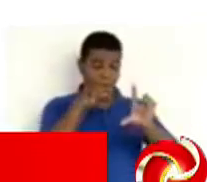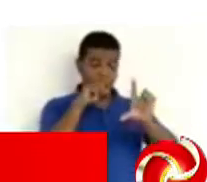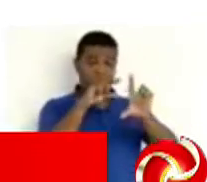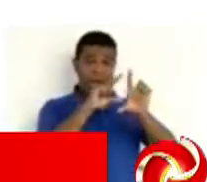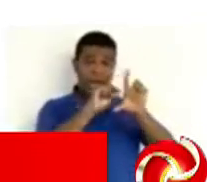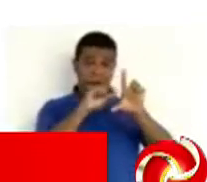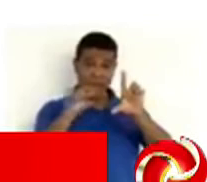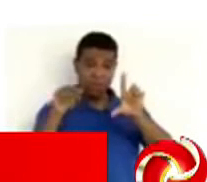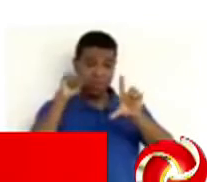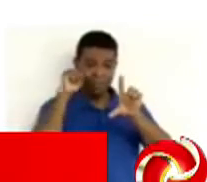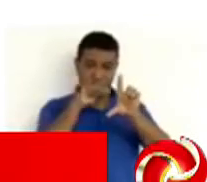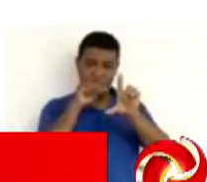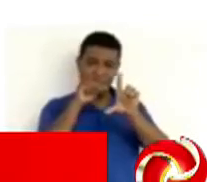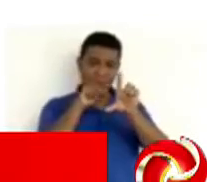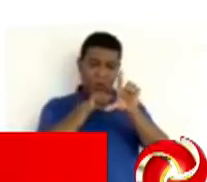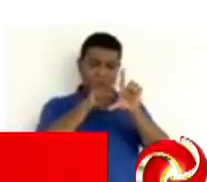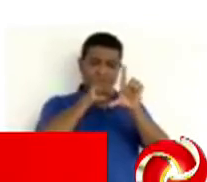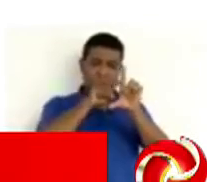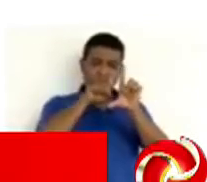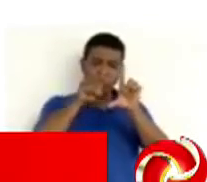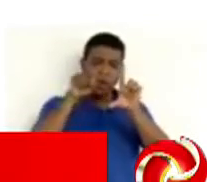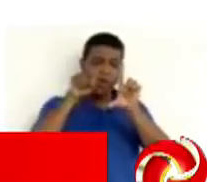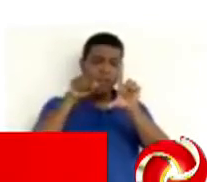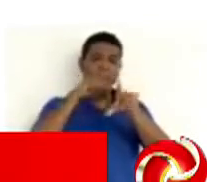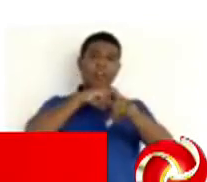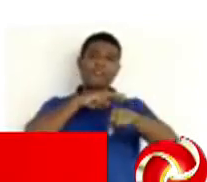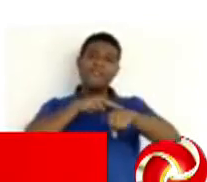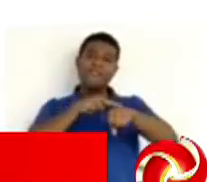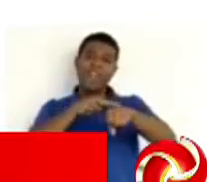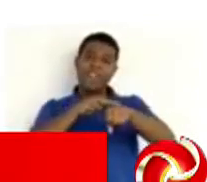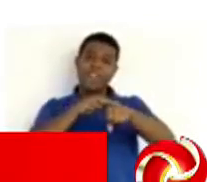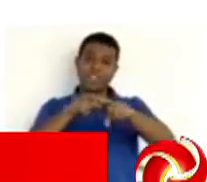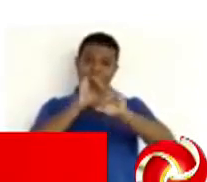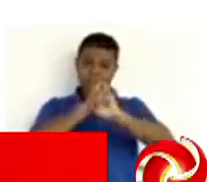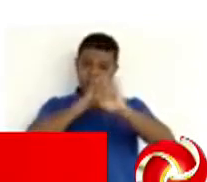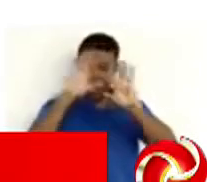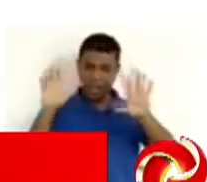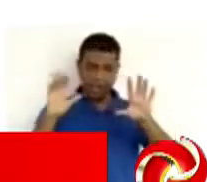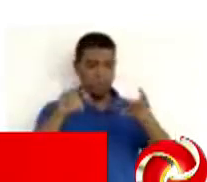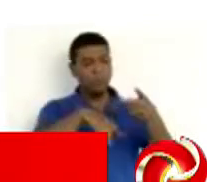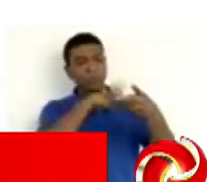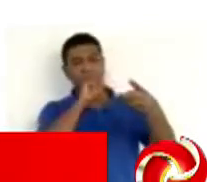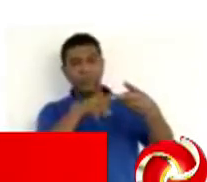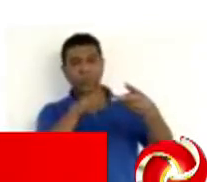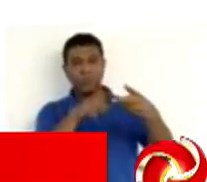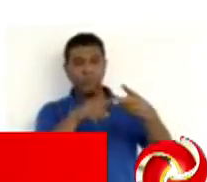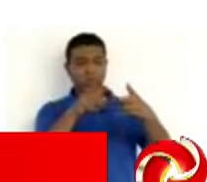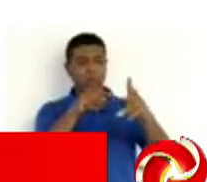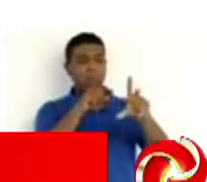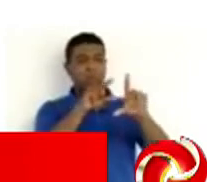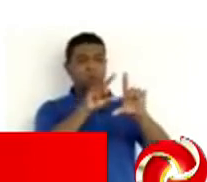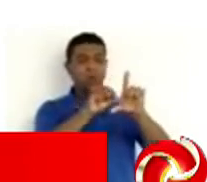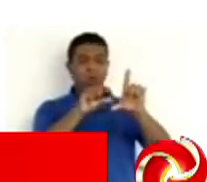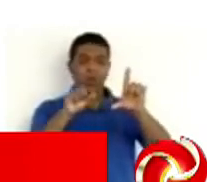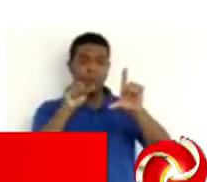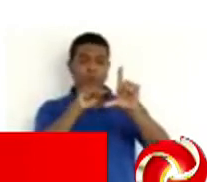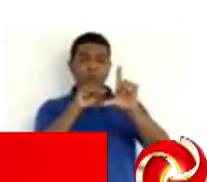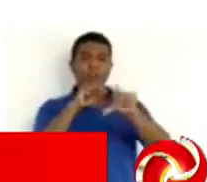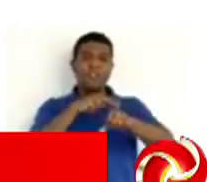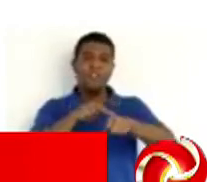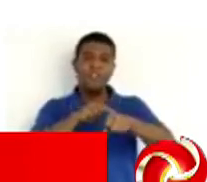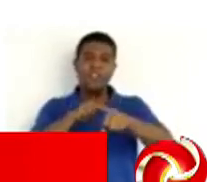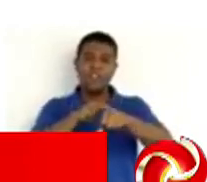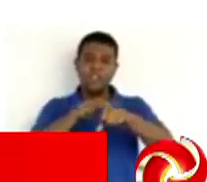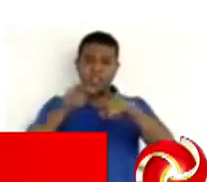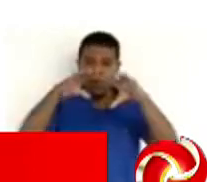gráfico estão em vez de claro ea data do óbito e que está em verde escuro nós vemos que as confirmações